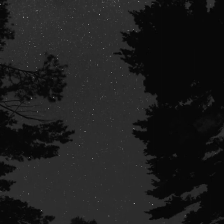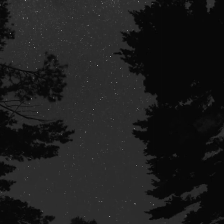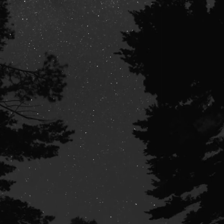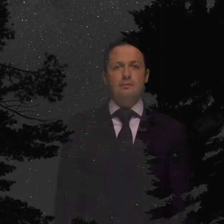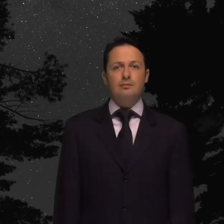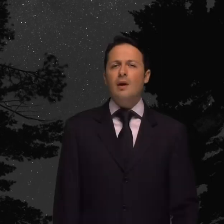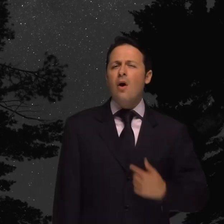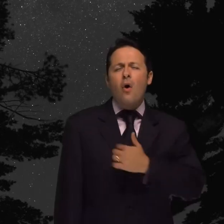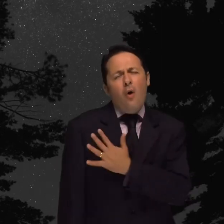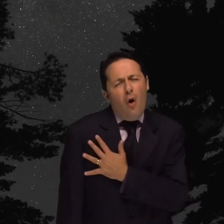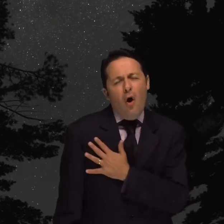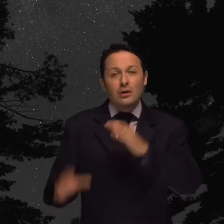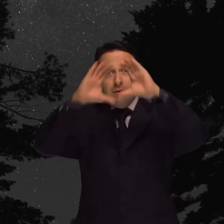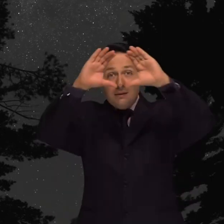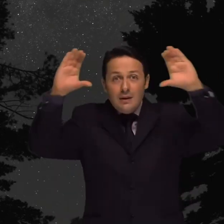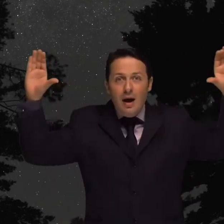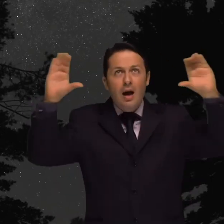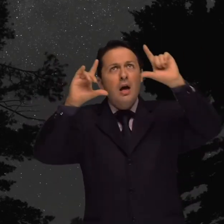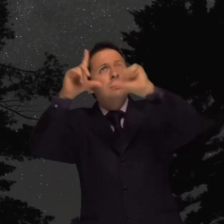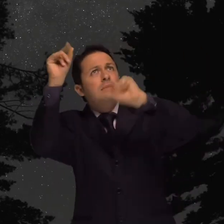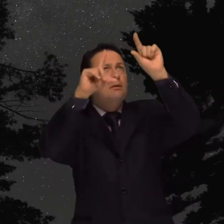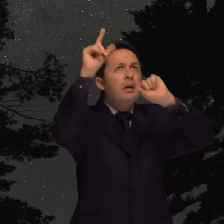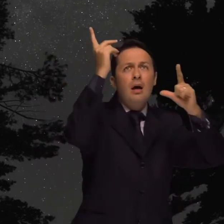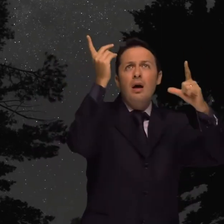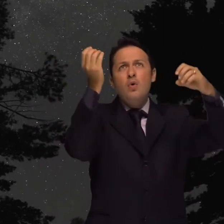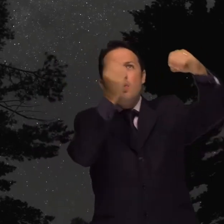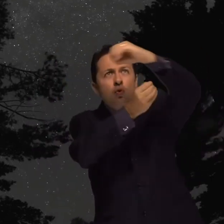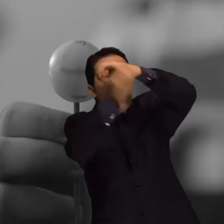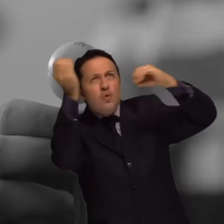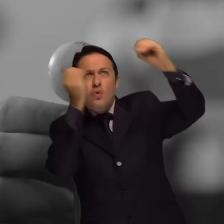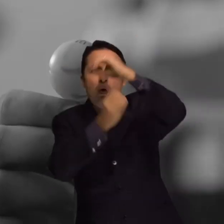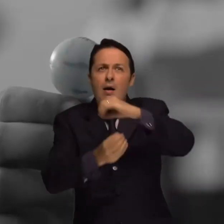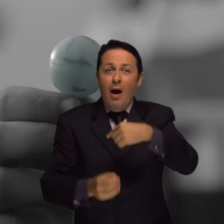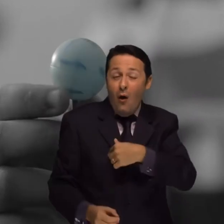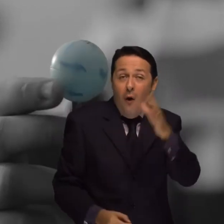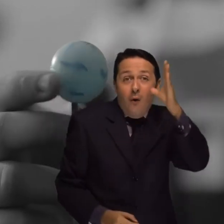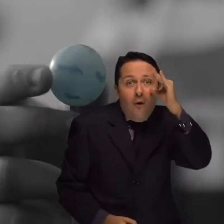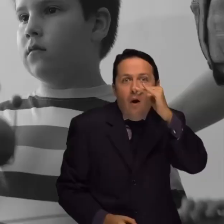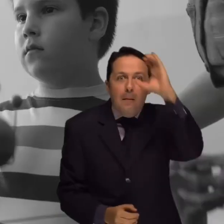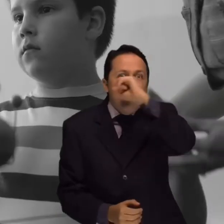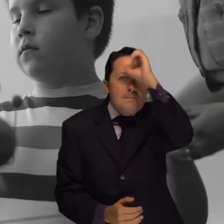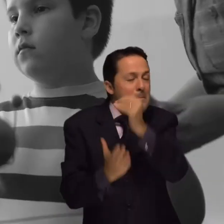Eu sempre gostei do universo, as estrelas, os planetas e suas luas.